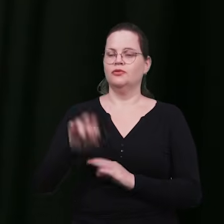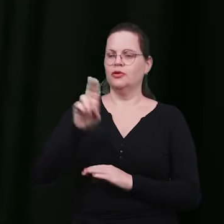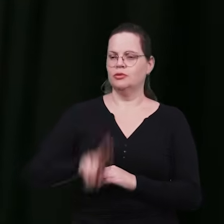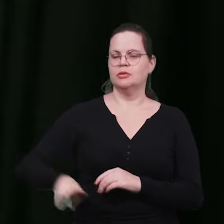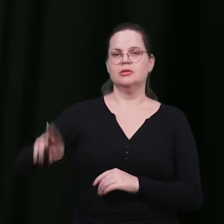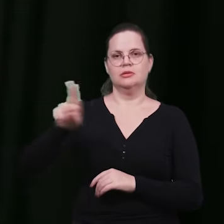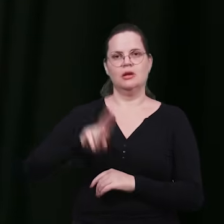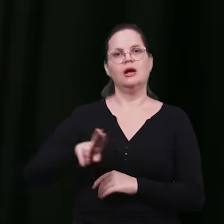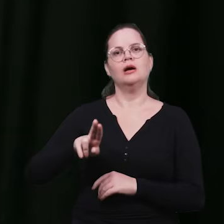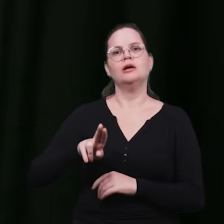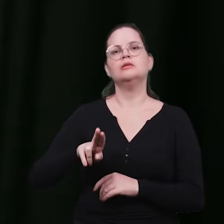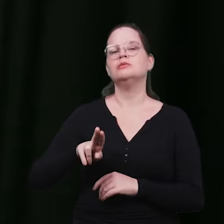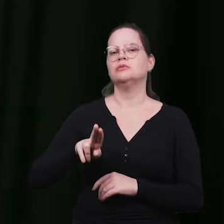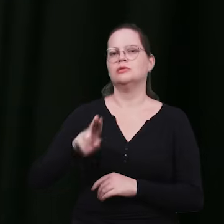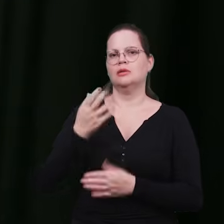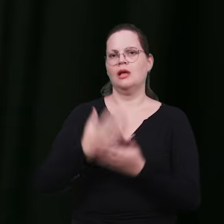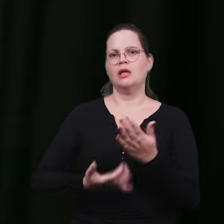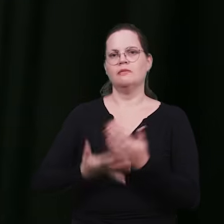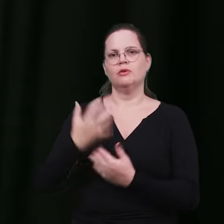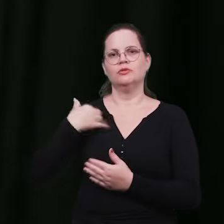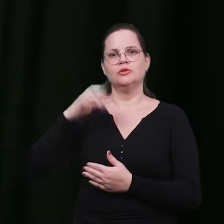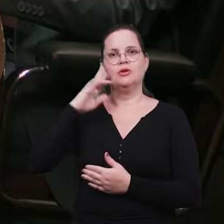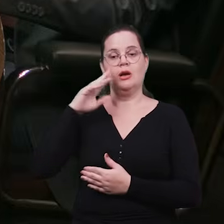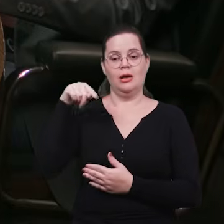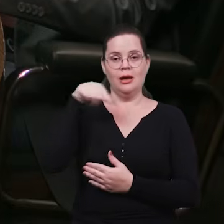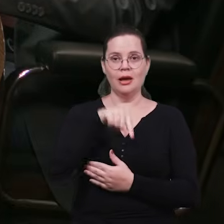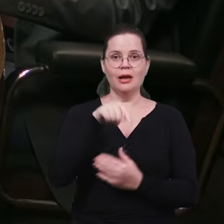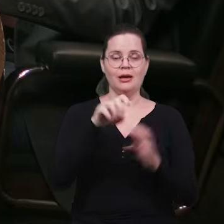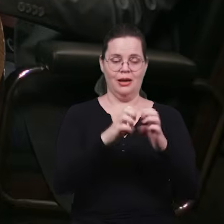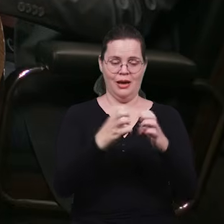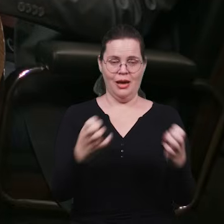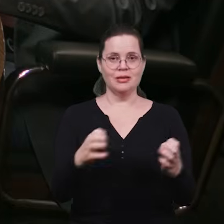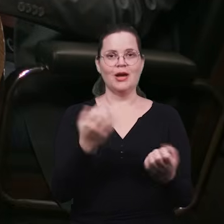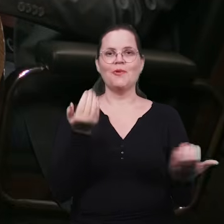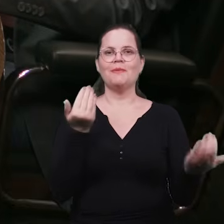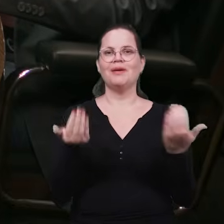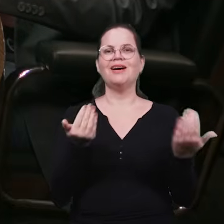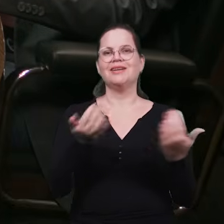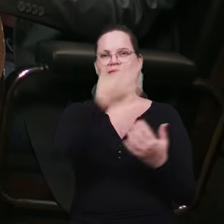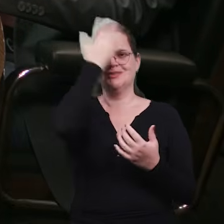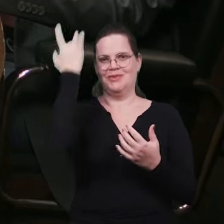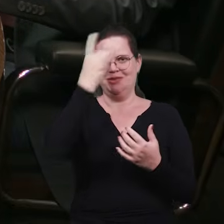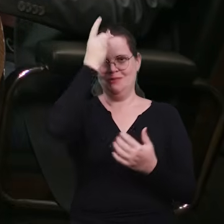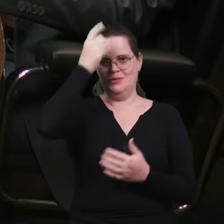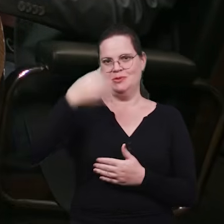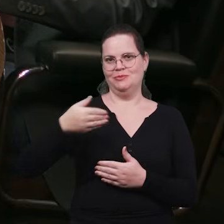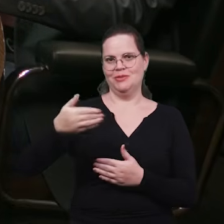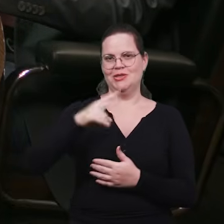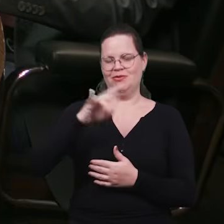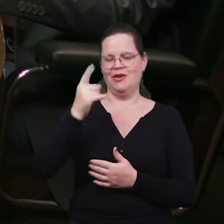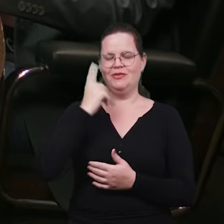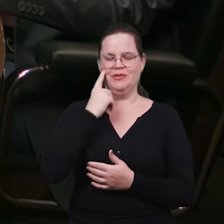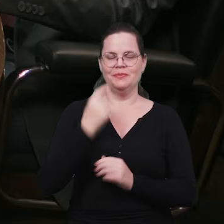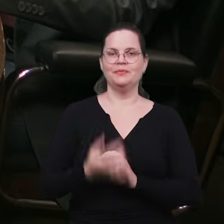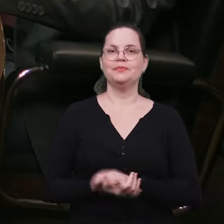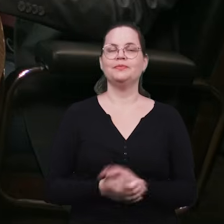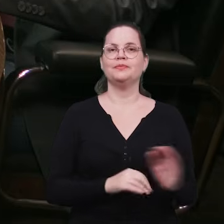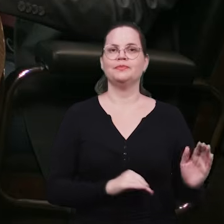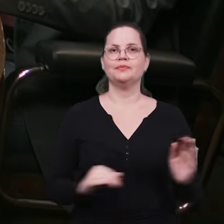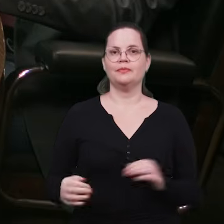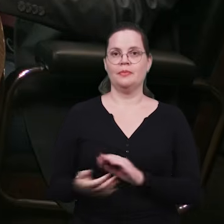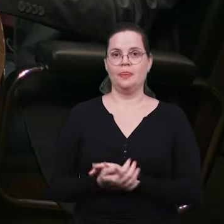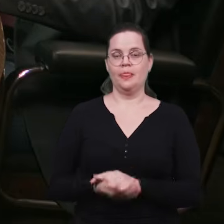usado como um tipo do próprio Espírito Santo. E depois nós vamos ver a respeito disso nos capítulos seguintes. A palavra fala que ele